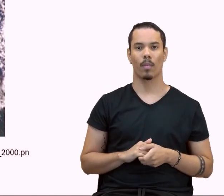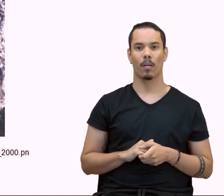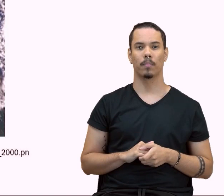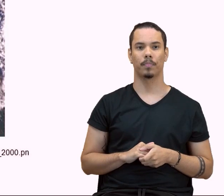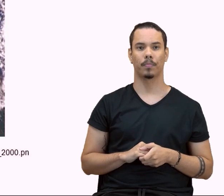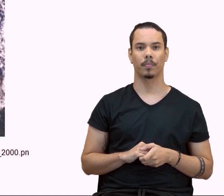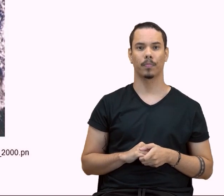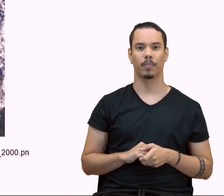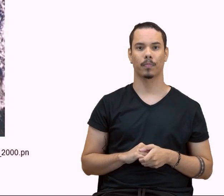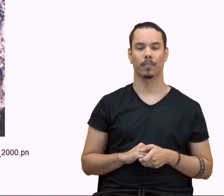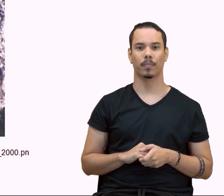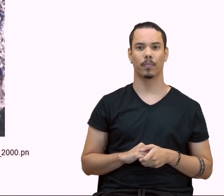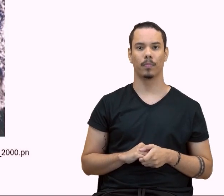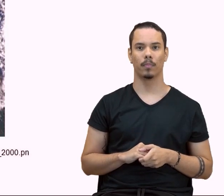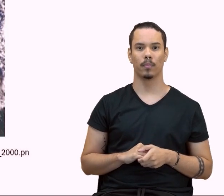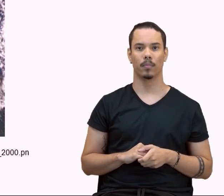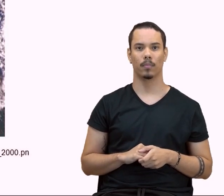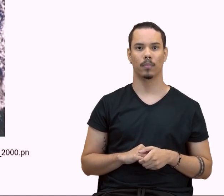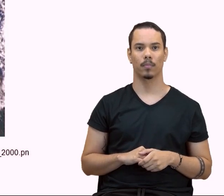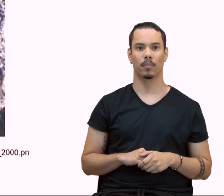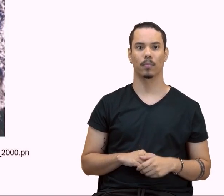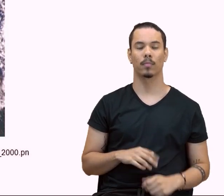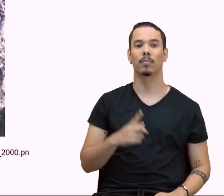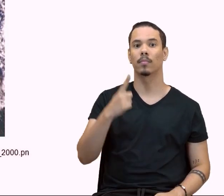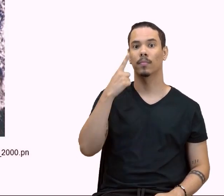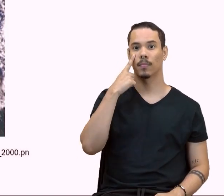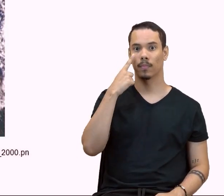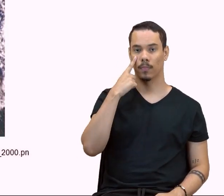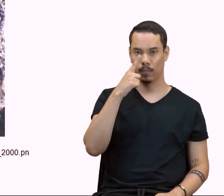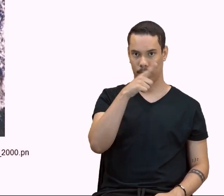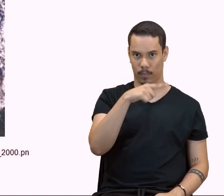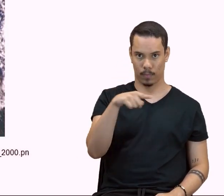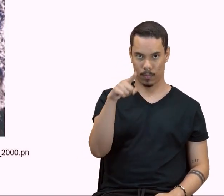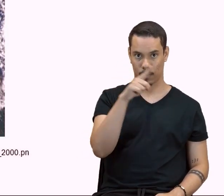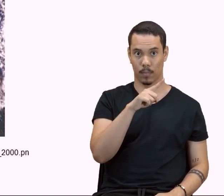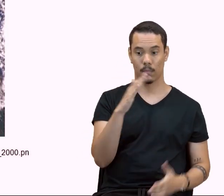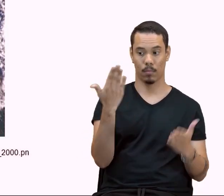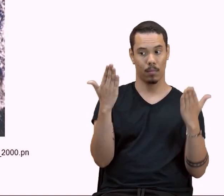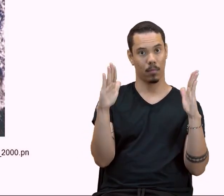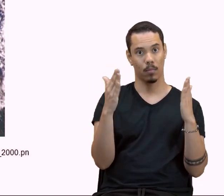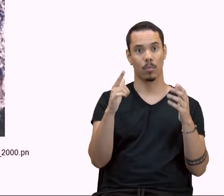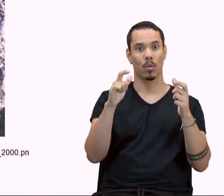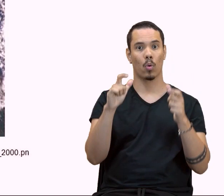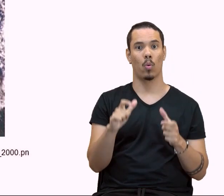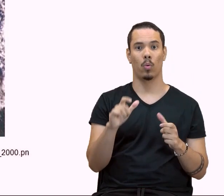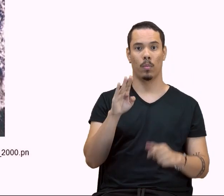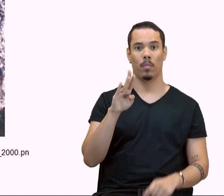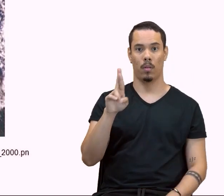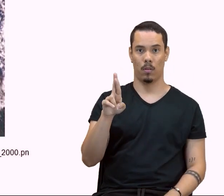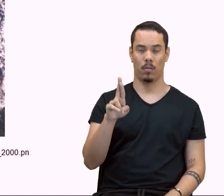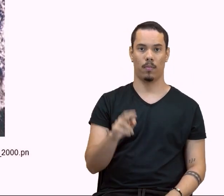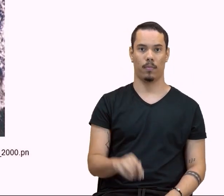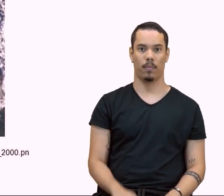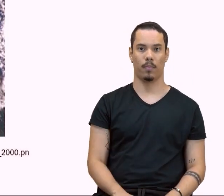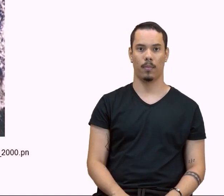Eu quero que você risque para eles verem mais ou menos onde é a BR-364.